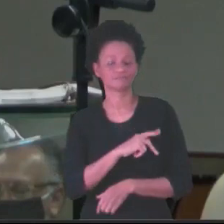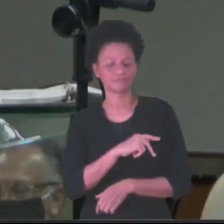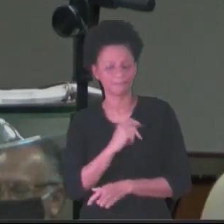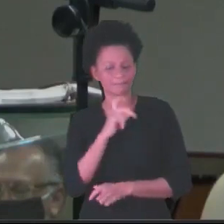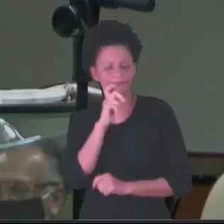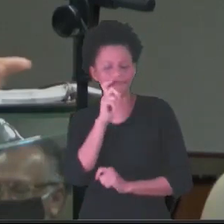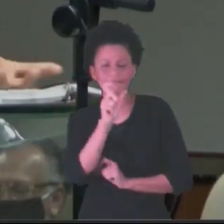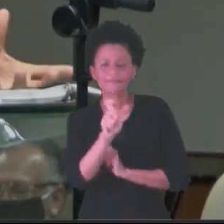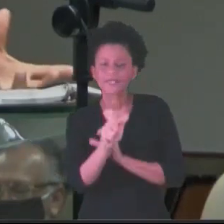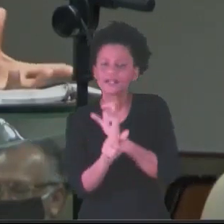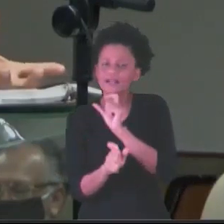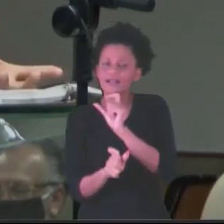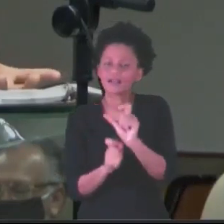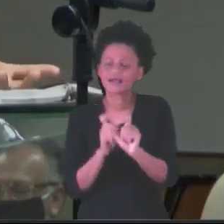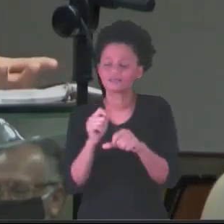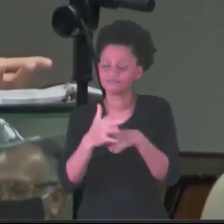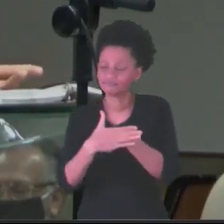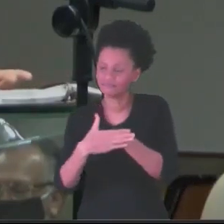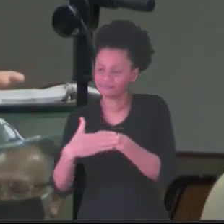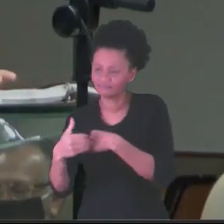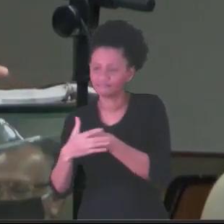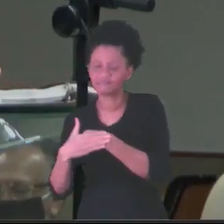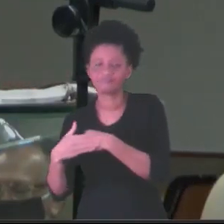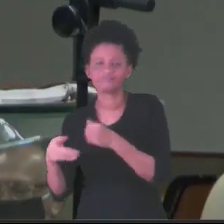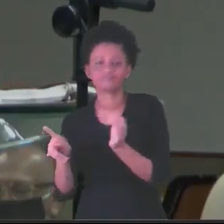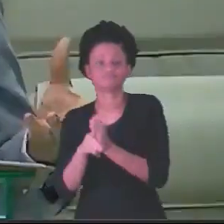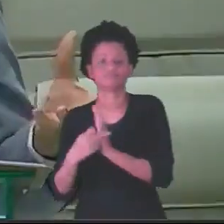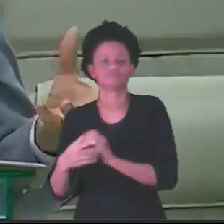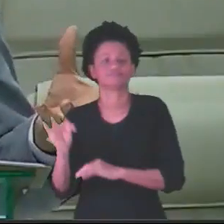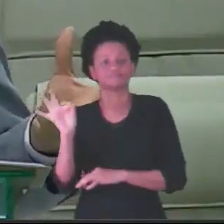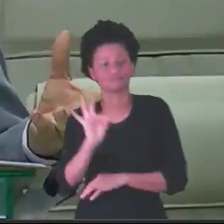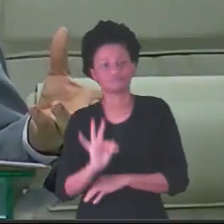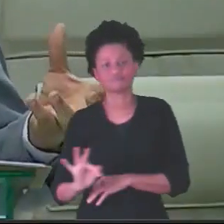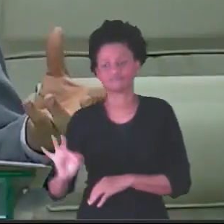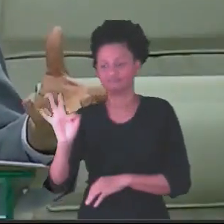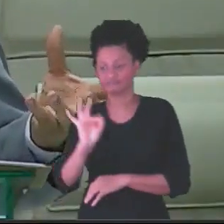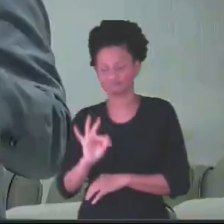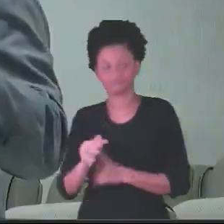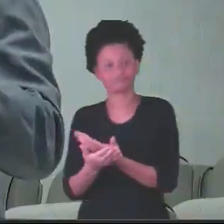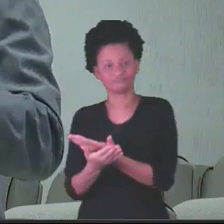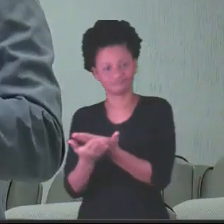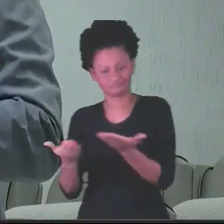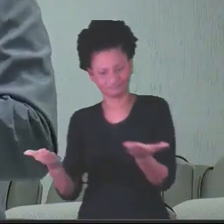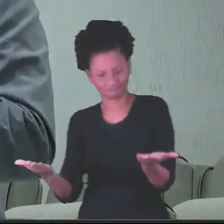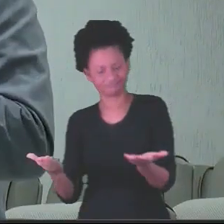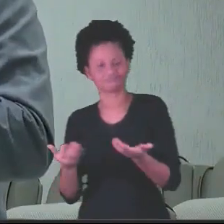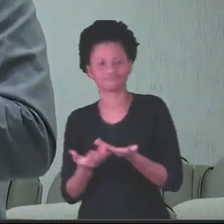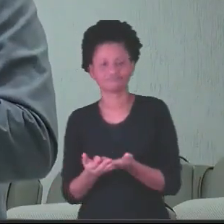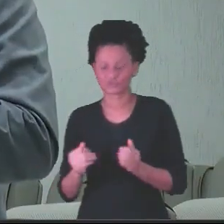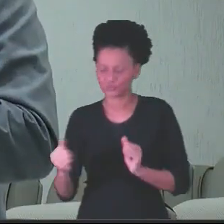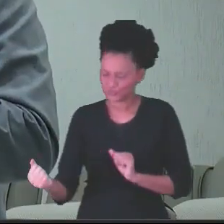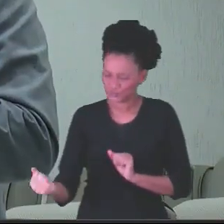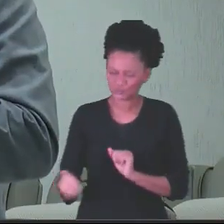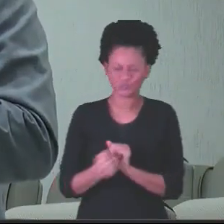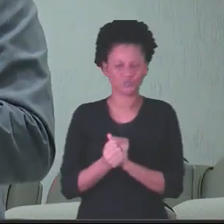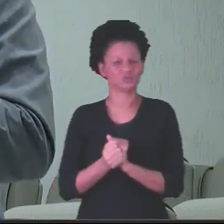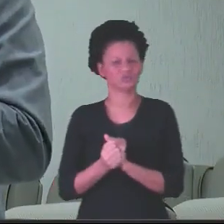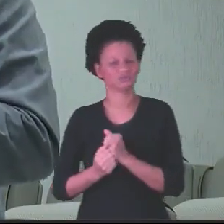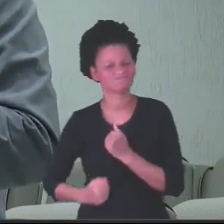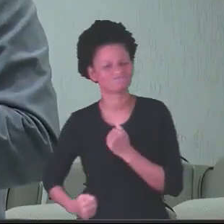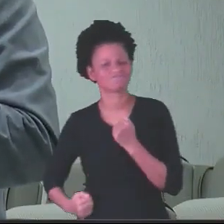irmãos surpreendentes a igreja de filipos porque foi igreja que estava do seu lado